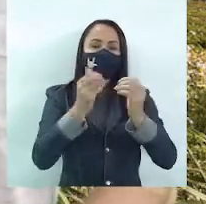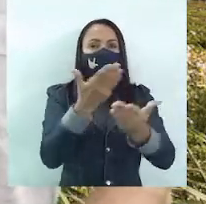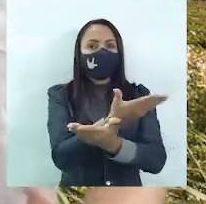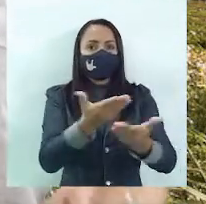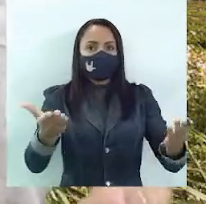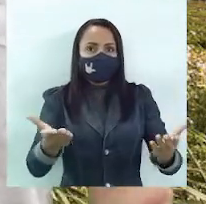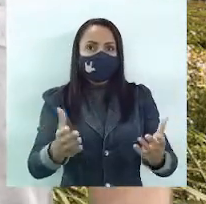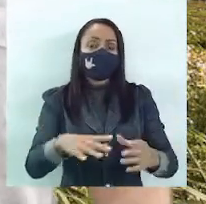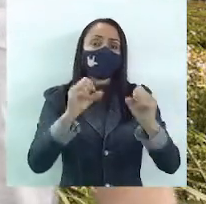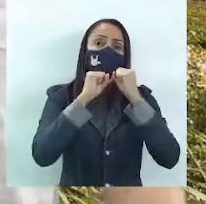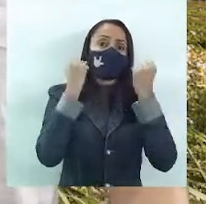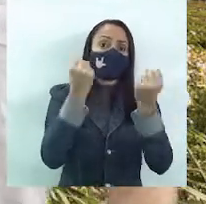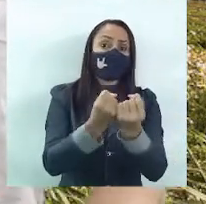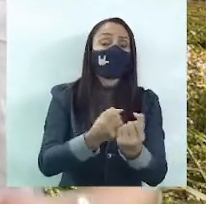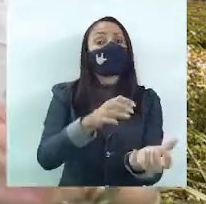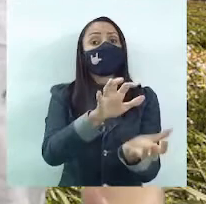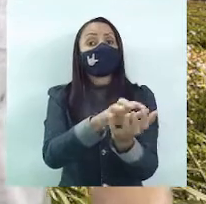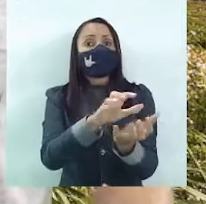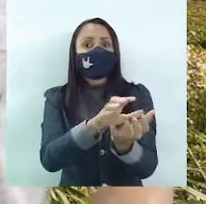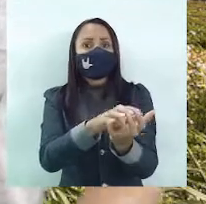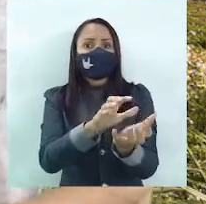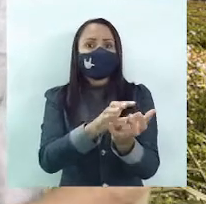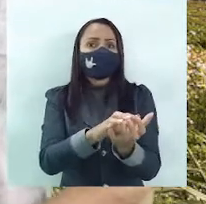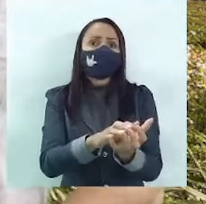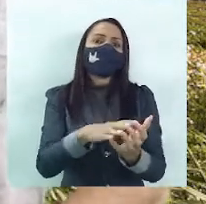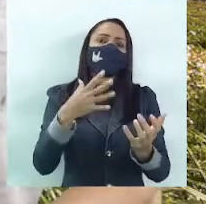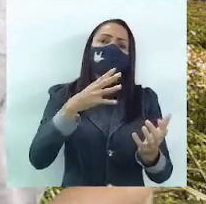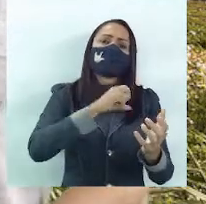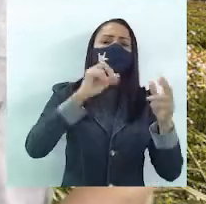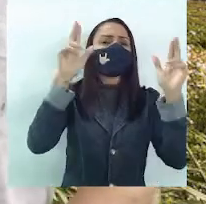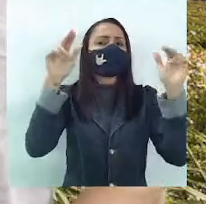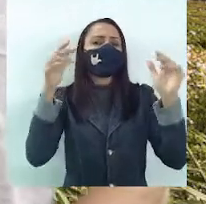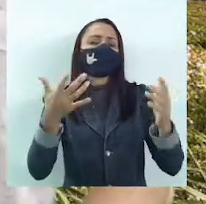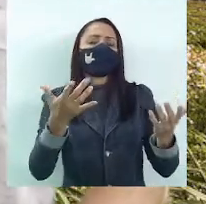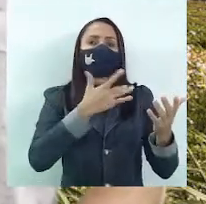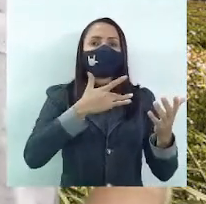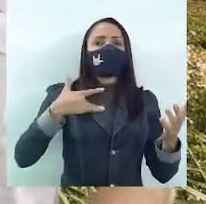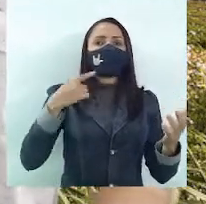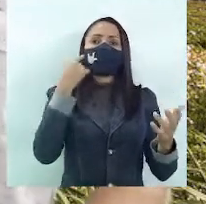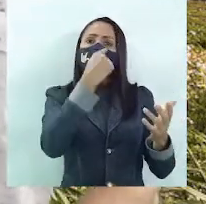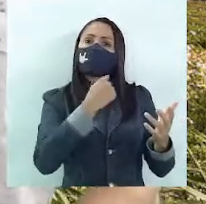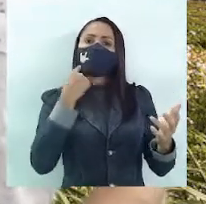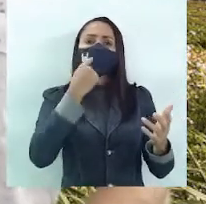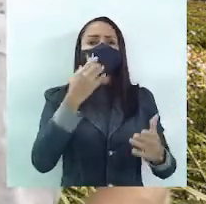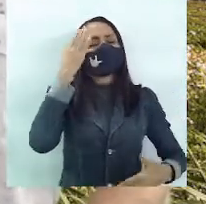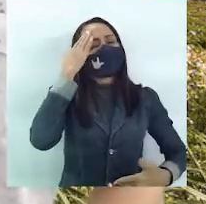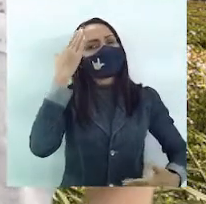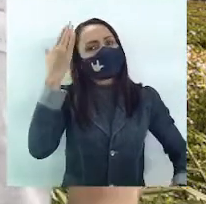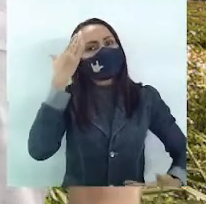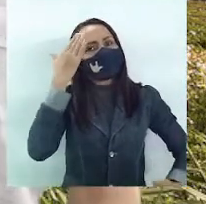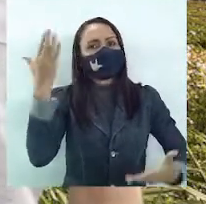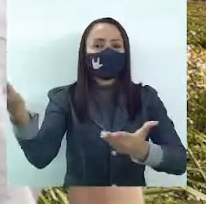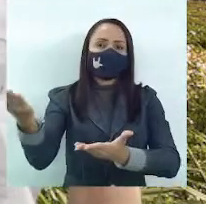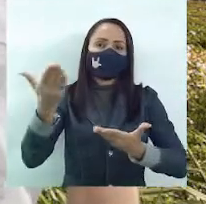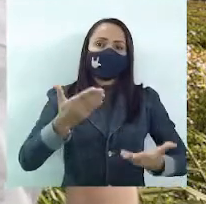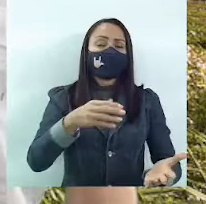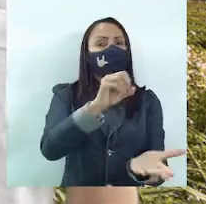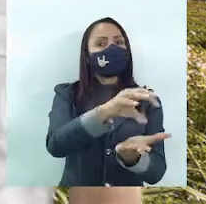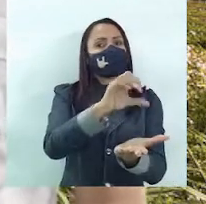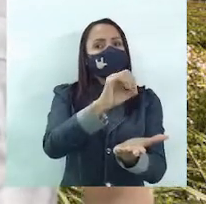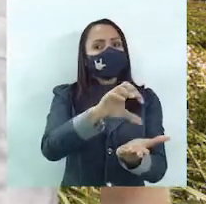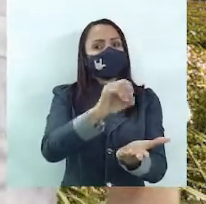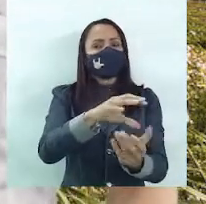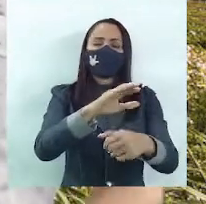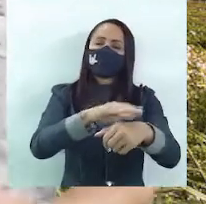a Sociedade Pernambucana e Paixão pelo Açúcar e Saúde Bucal, certo? Muito obrigado pelo convite, ao Educapé por ter me